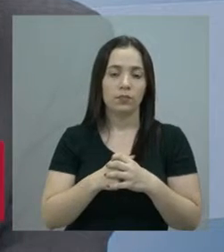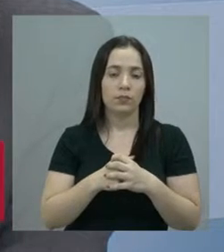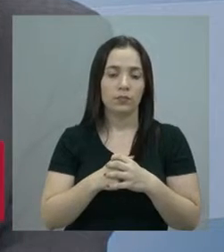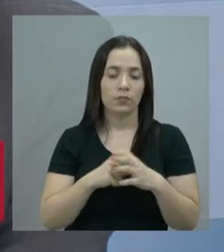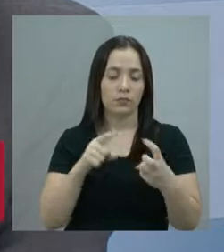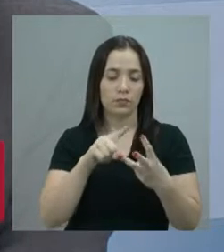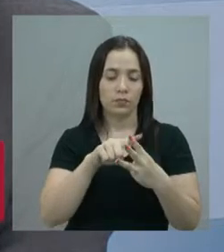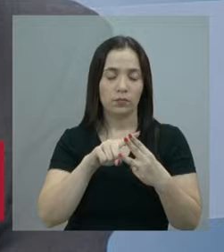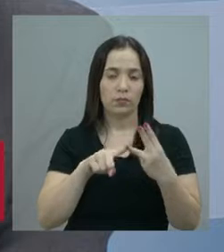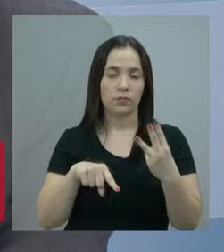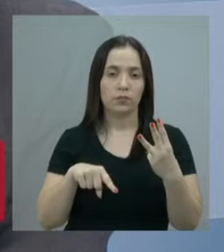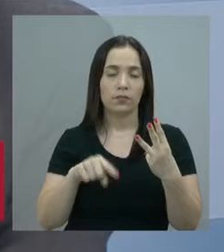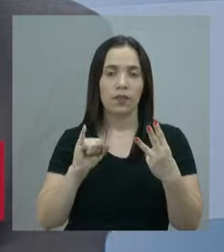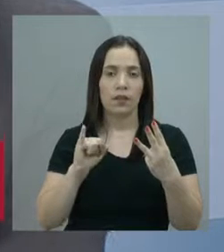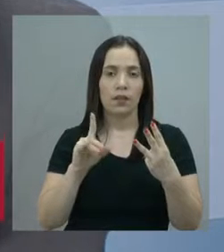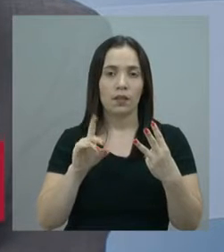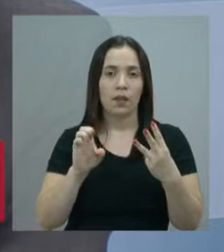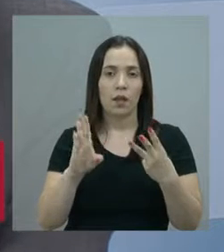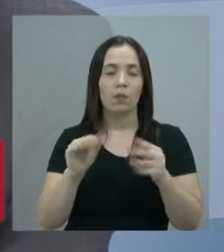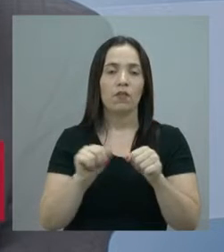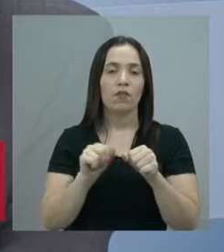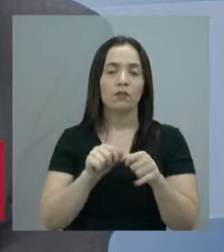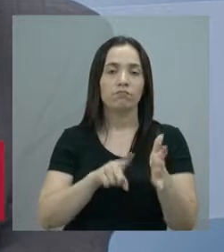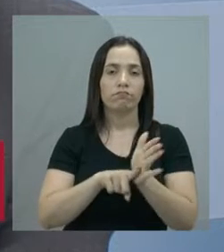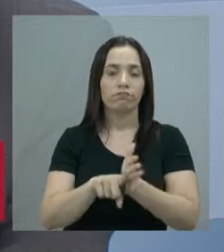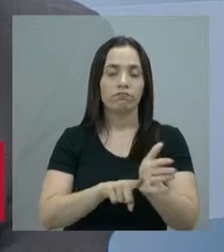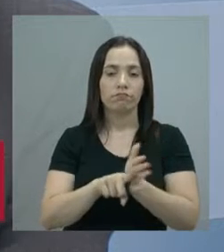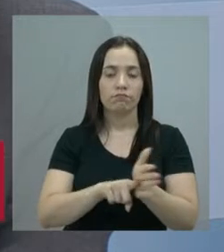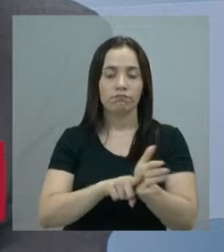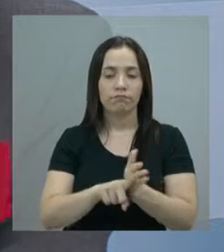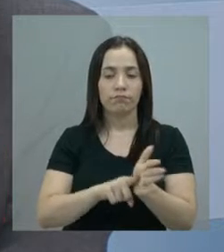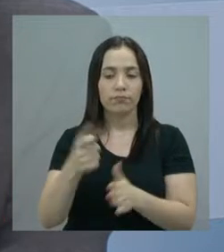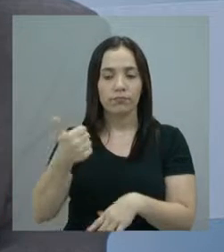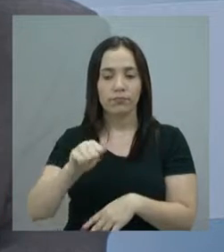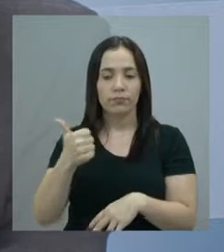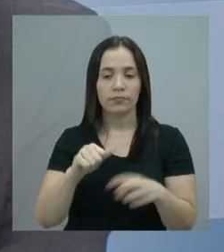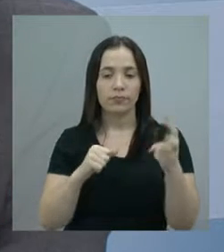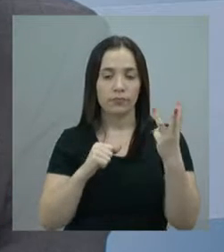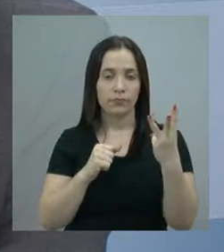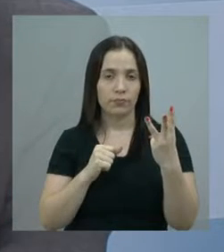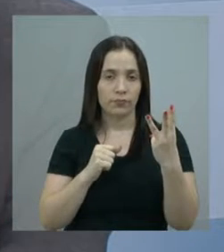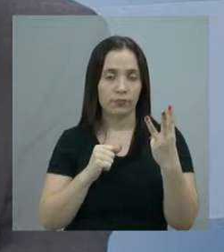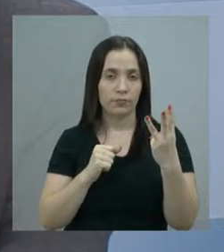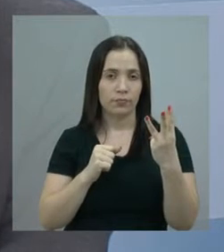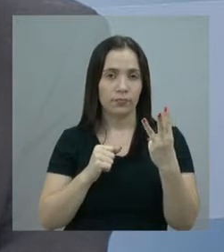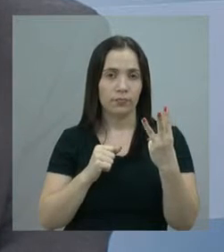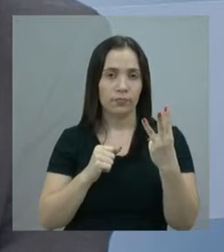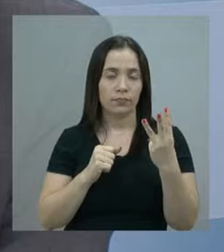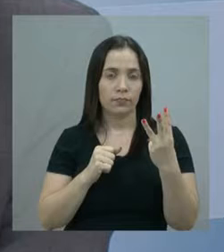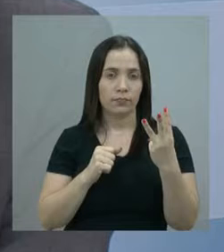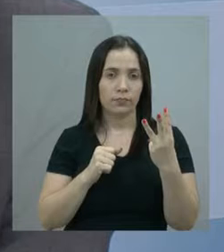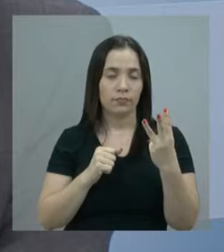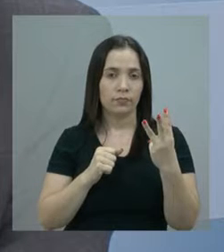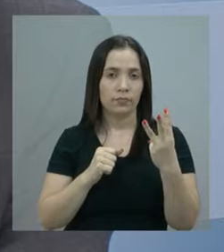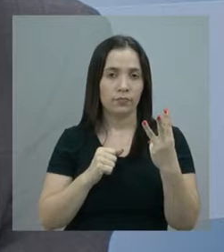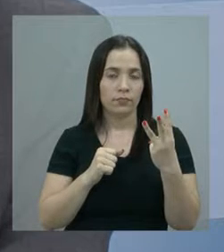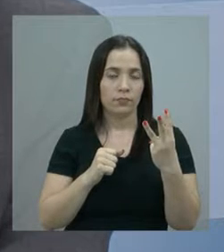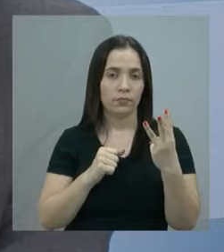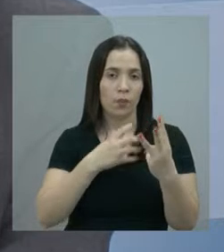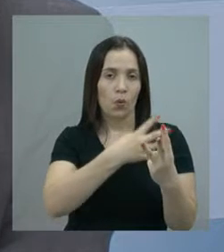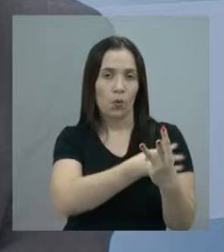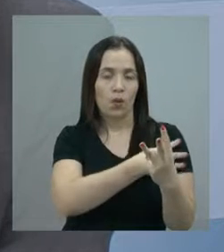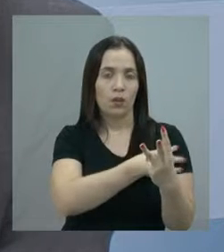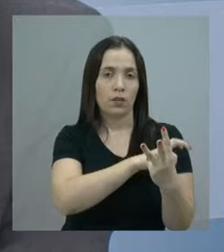3 categorias que o IDEB faz a avaliação, das 3 séries ou ano, né, é feito na 4ª série, 5º